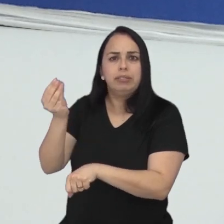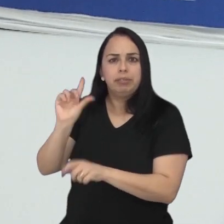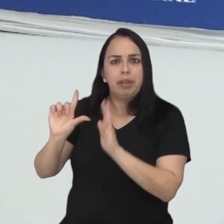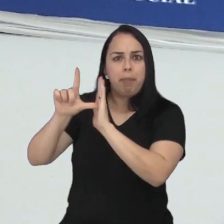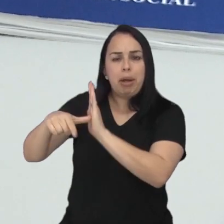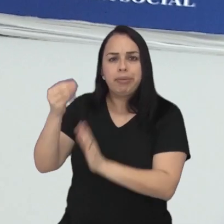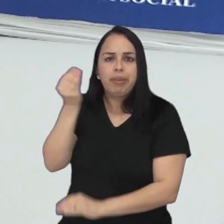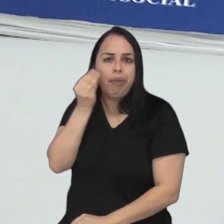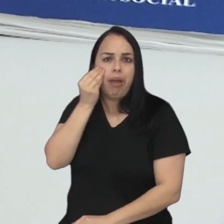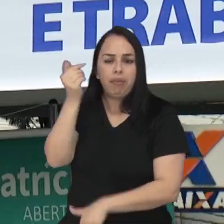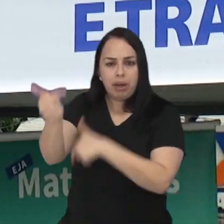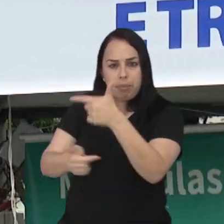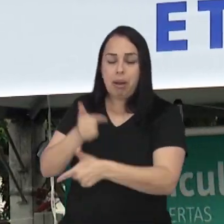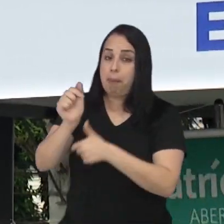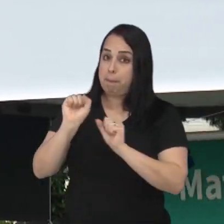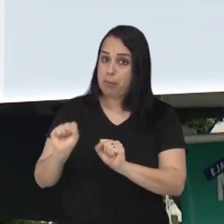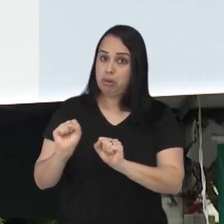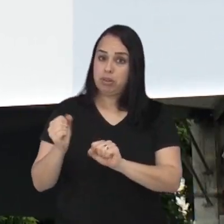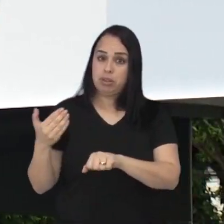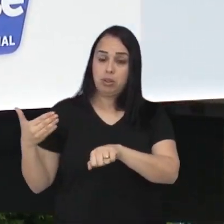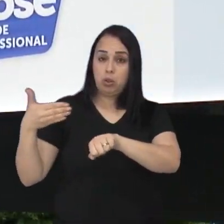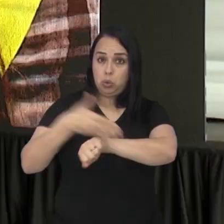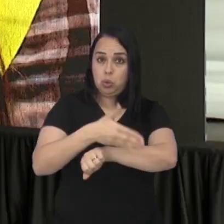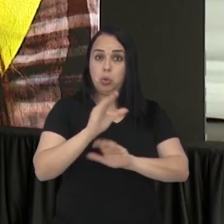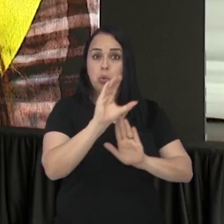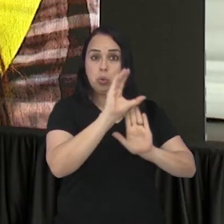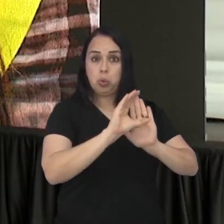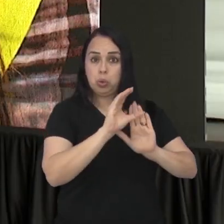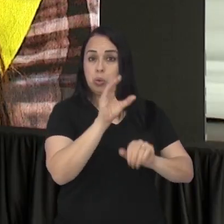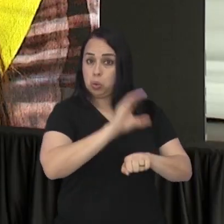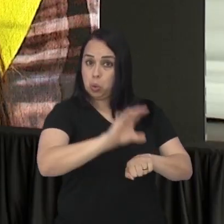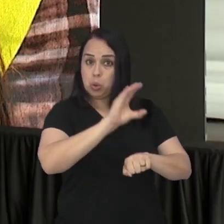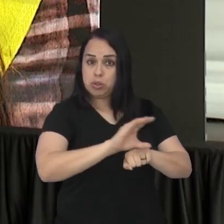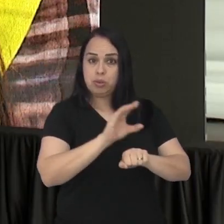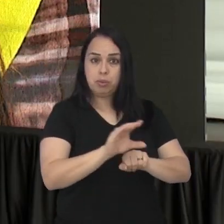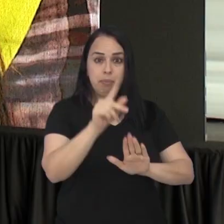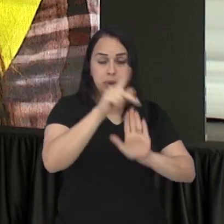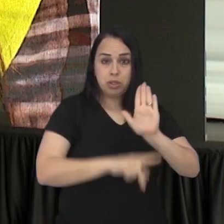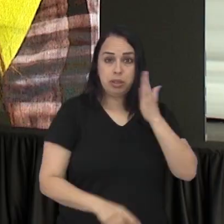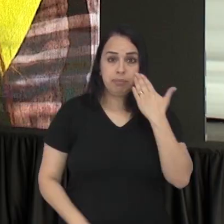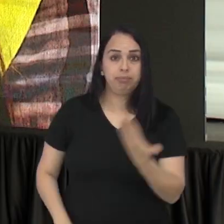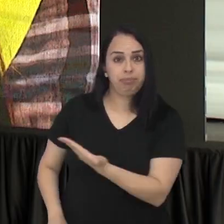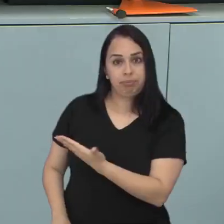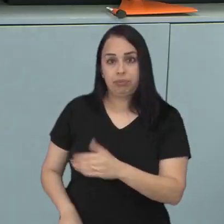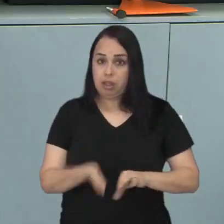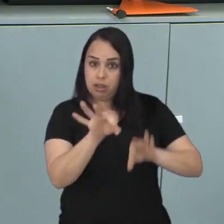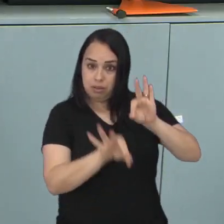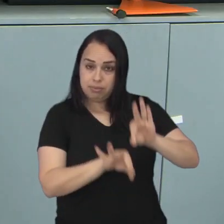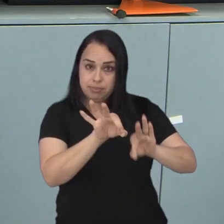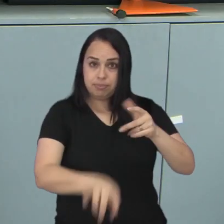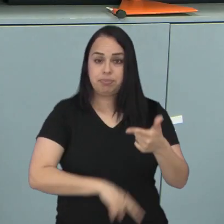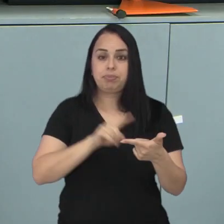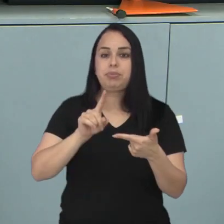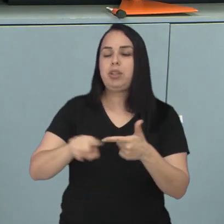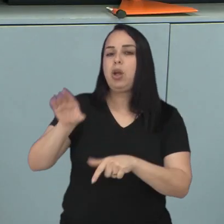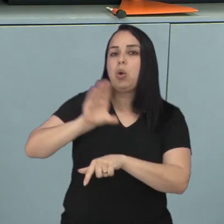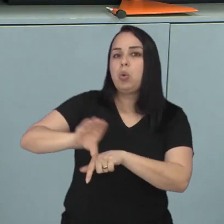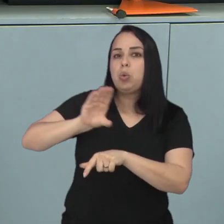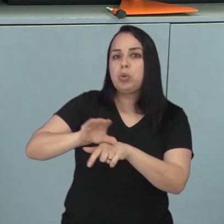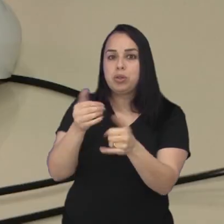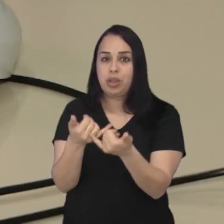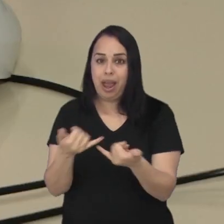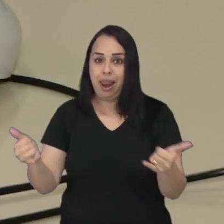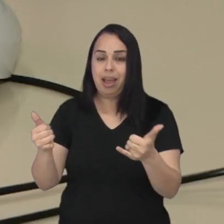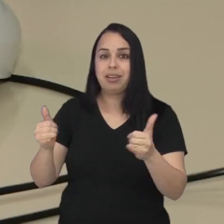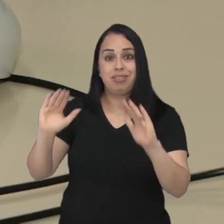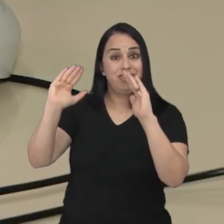no mercado de trabalho também pode participar dos cursos do Qualifica São José. Além de oficinas, ainda tem